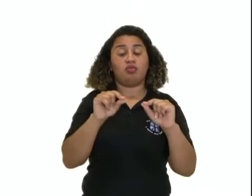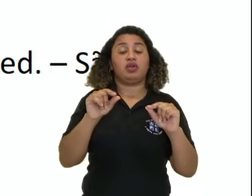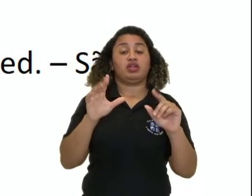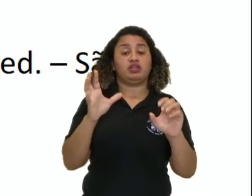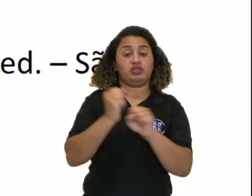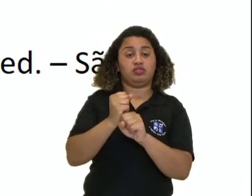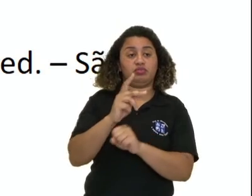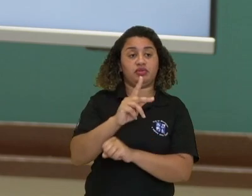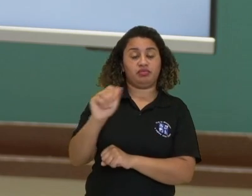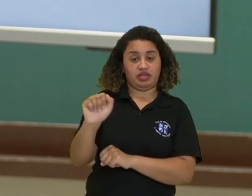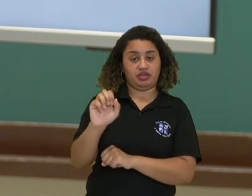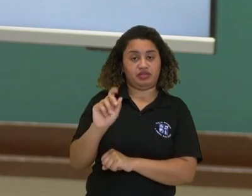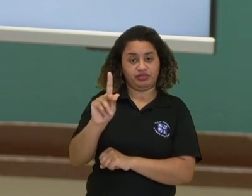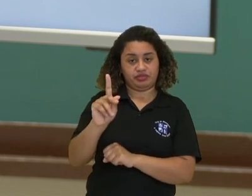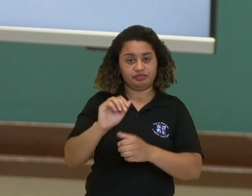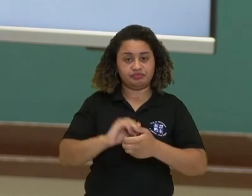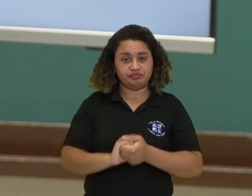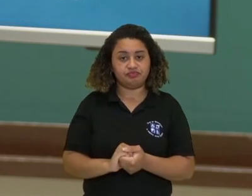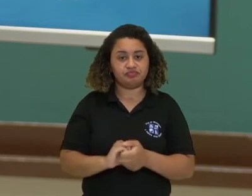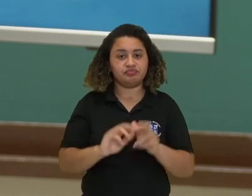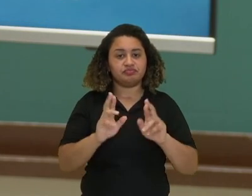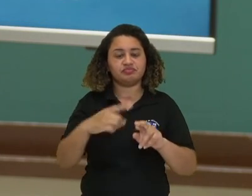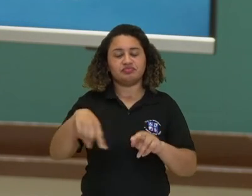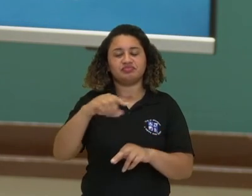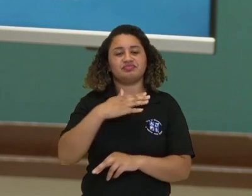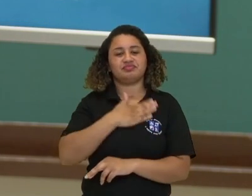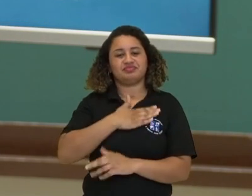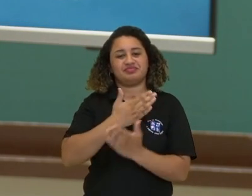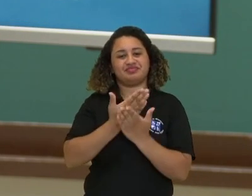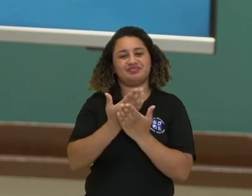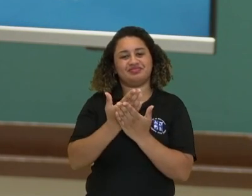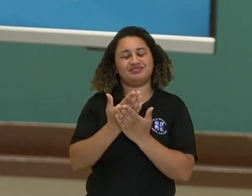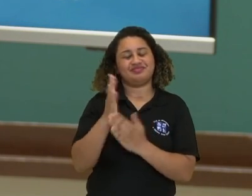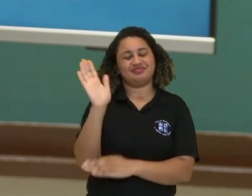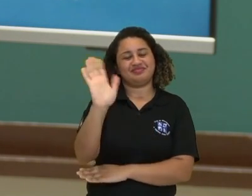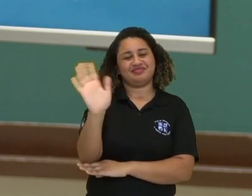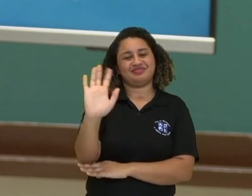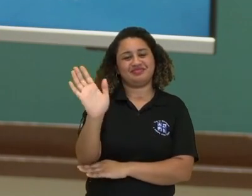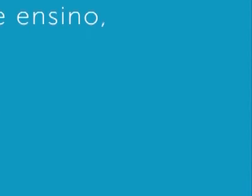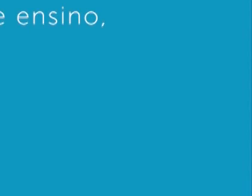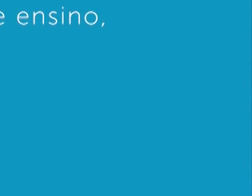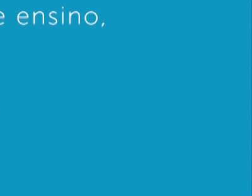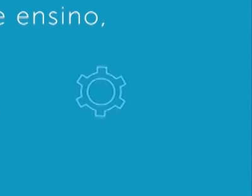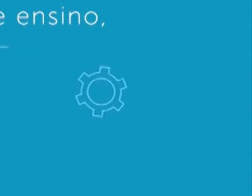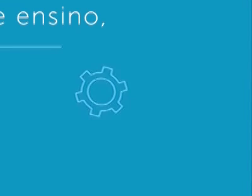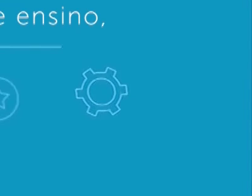da PA, ok? Espero que vocês tenham gostado e até breve!